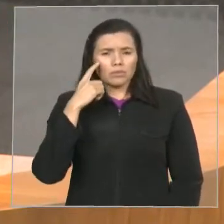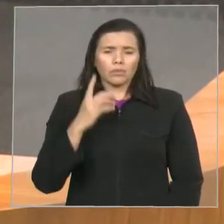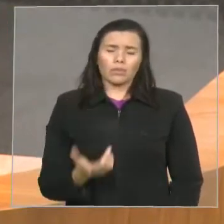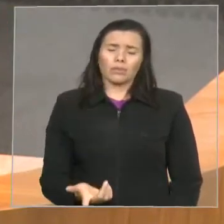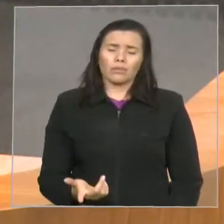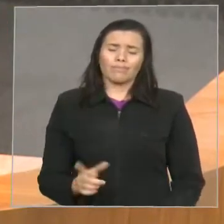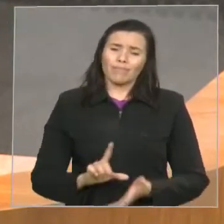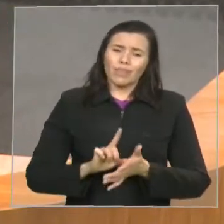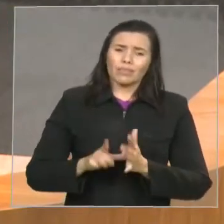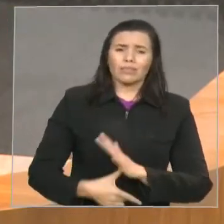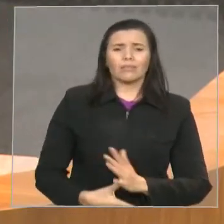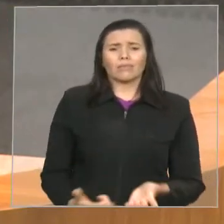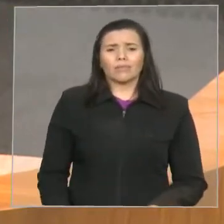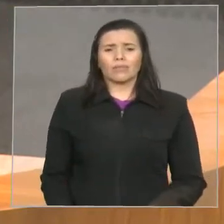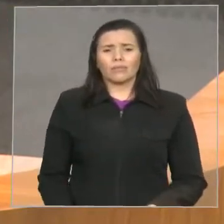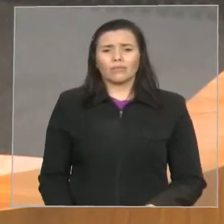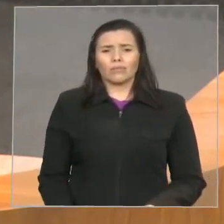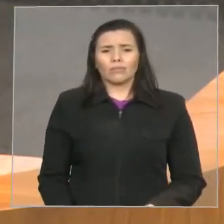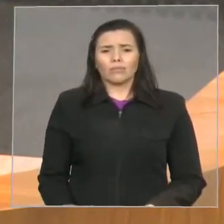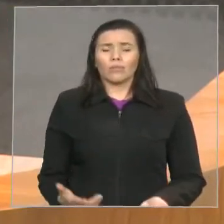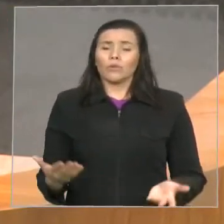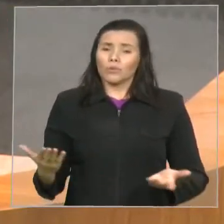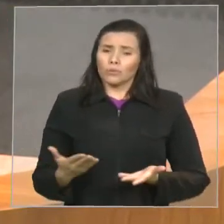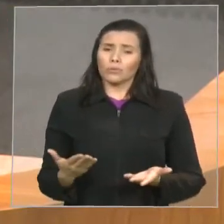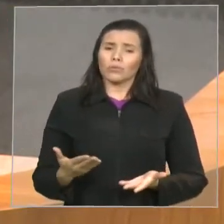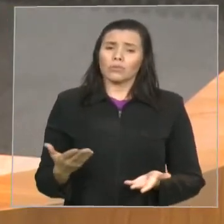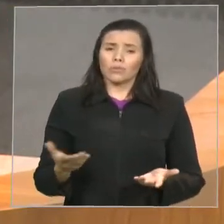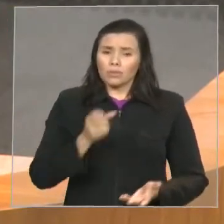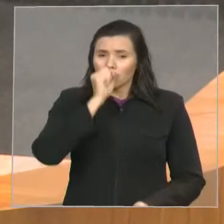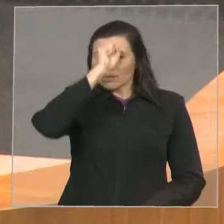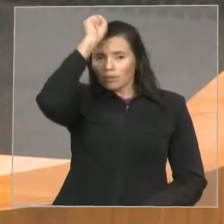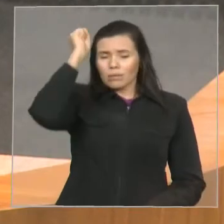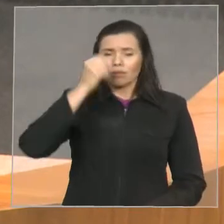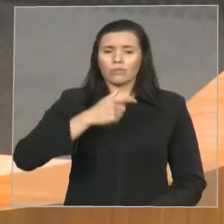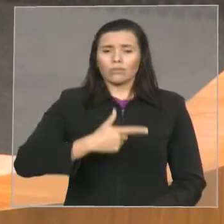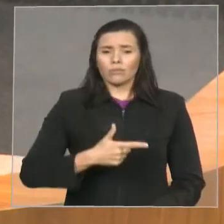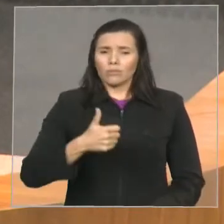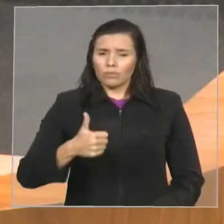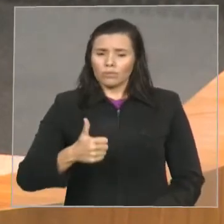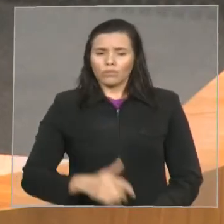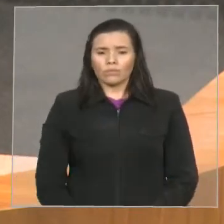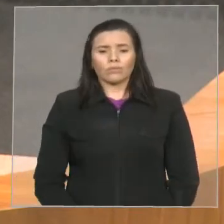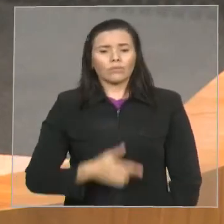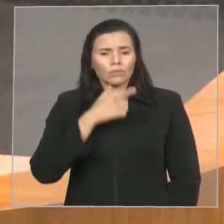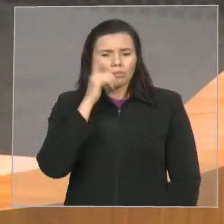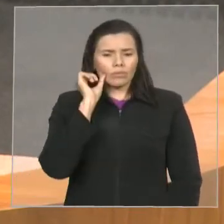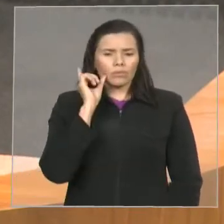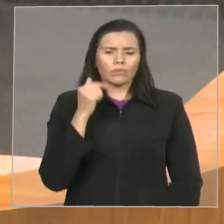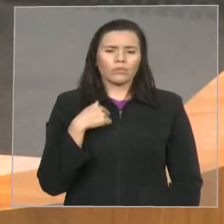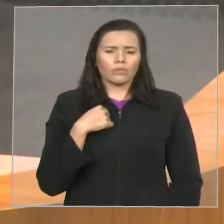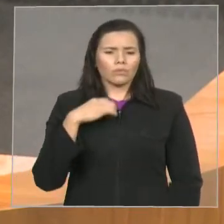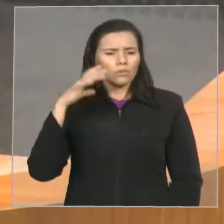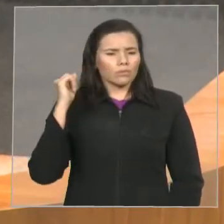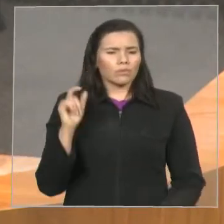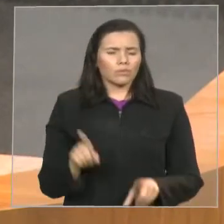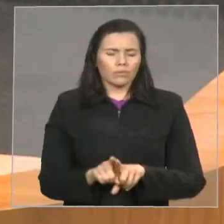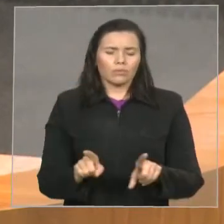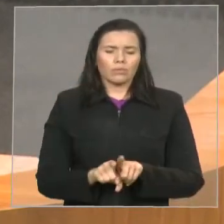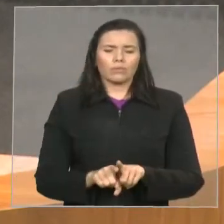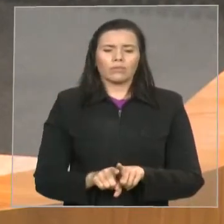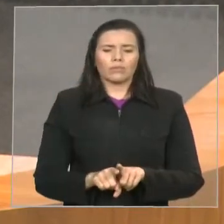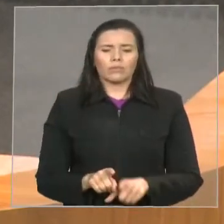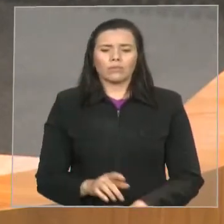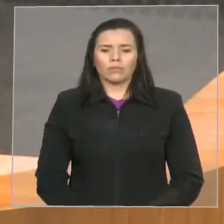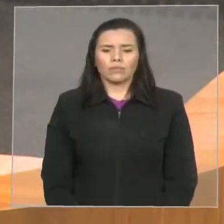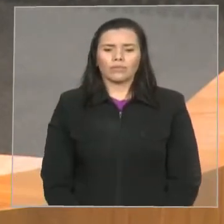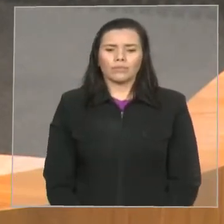pleno século XXI. E ontem, sobre eu ouvi aquela aqui na imprensa com relação aos policiais, foi